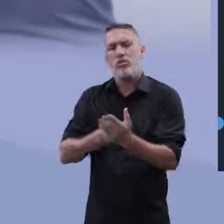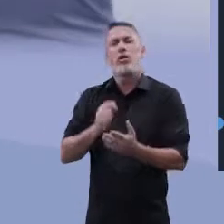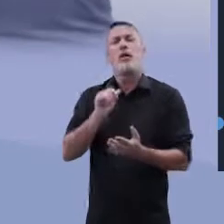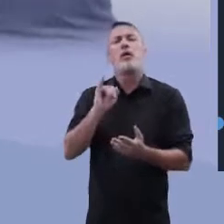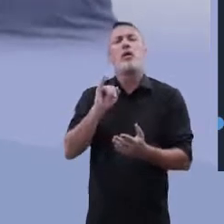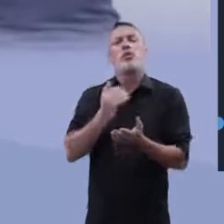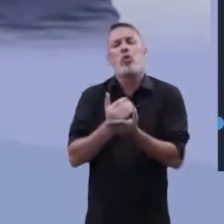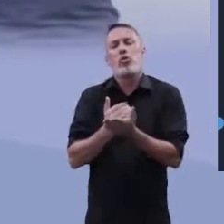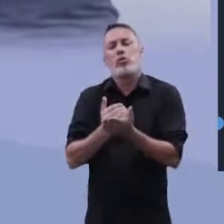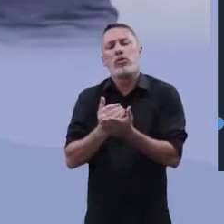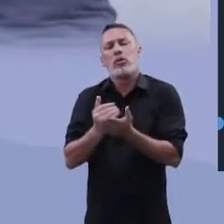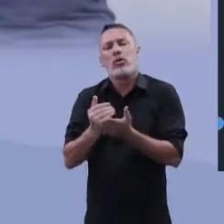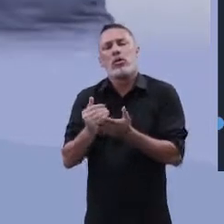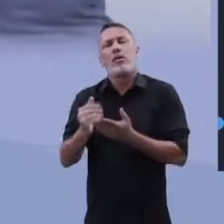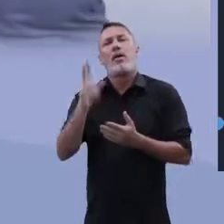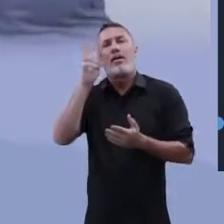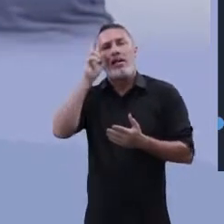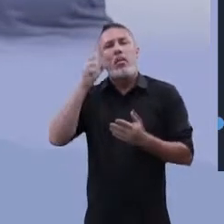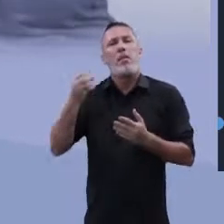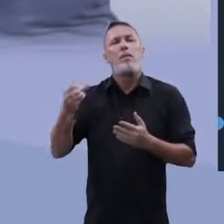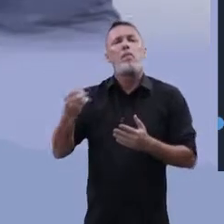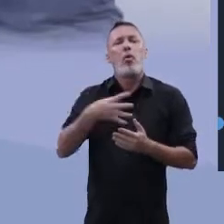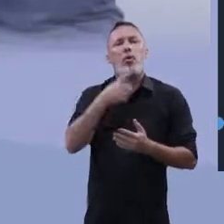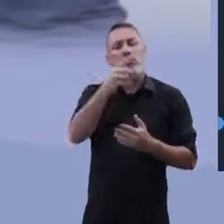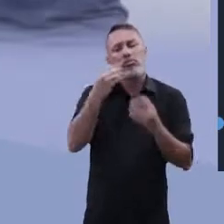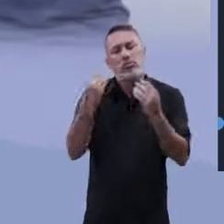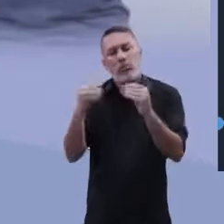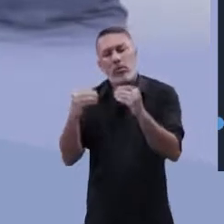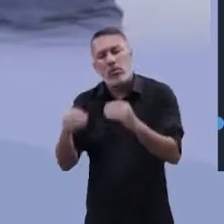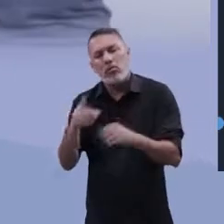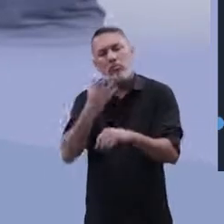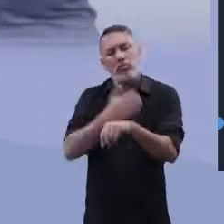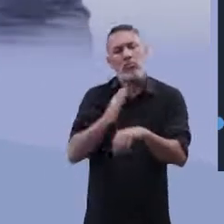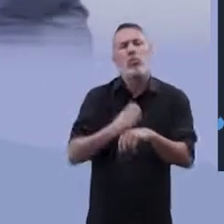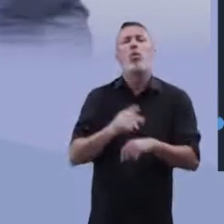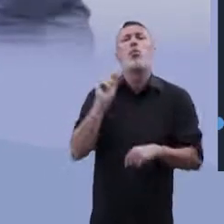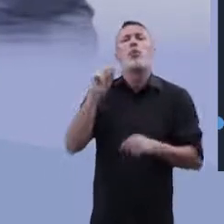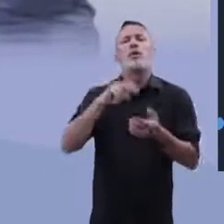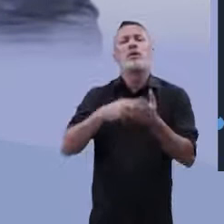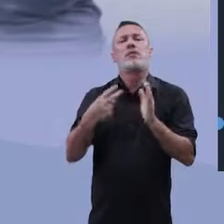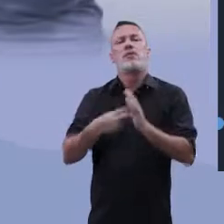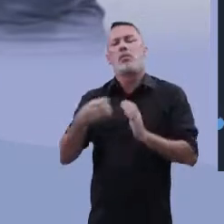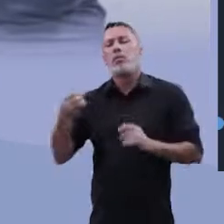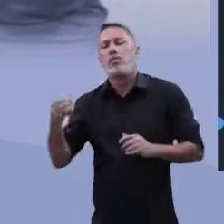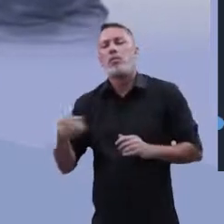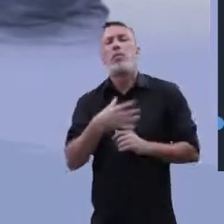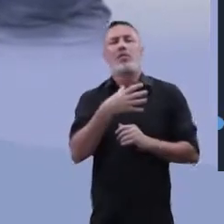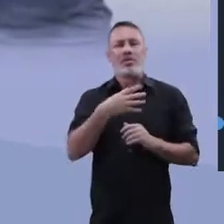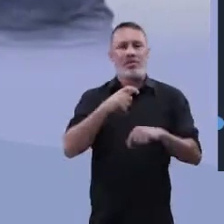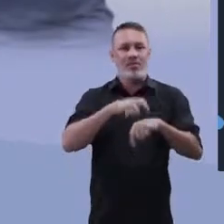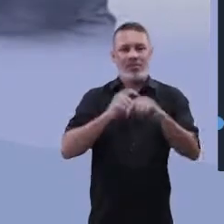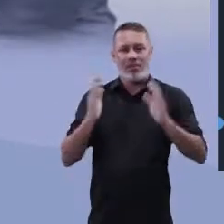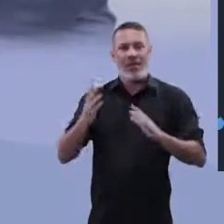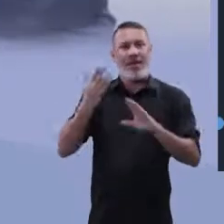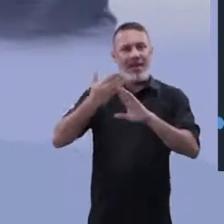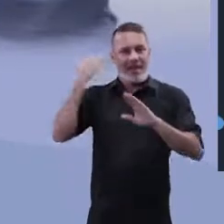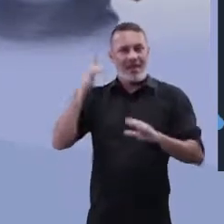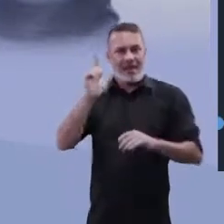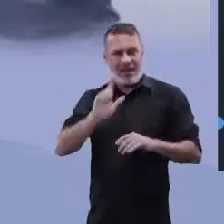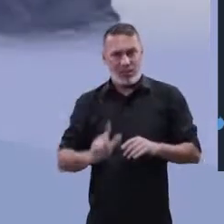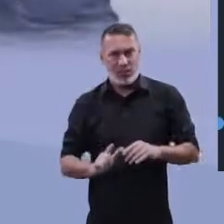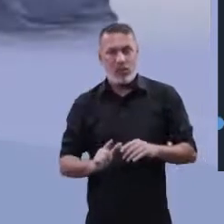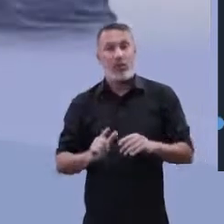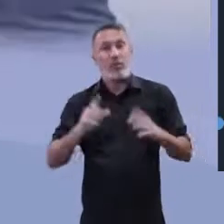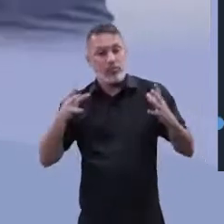coisa relativa àquele aspecto, começa com o modernismo, explique um pouquinho o que foi o modernismo, vocês têm aprendido isso na aula de